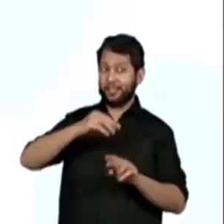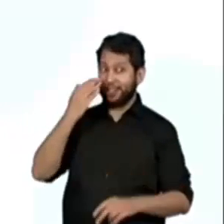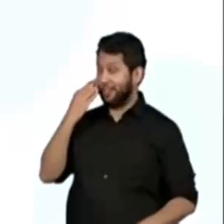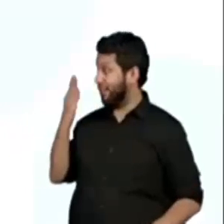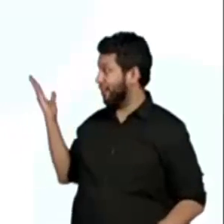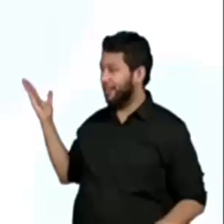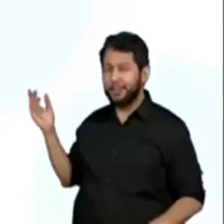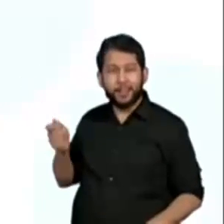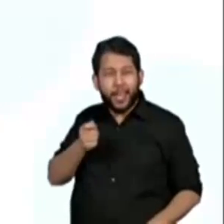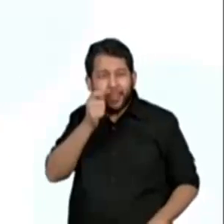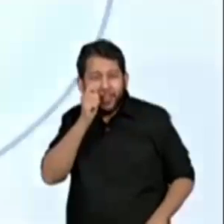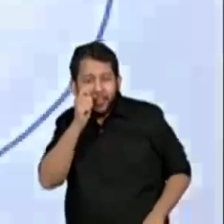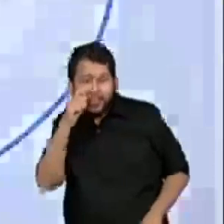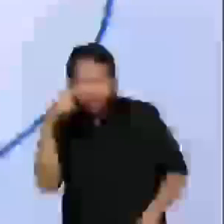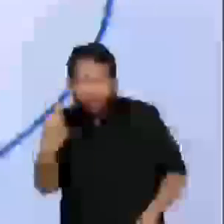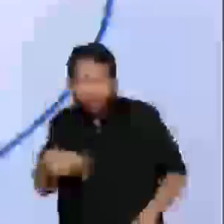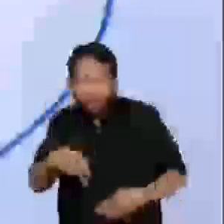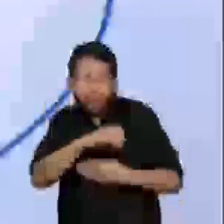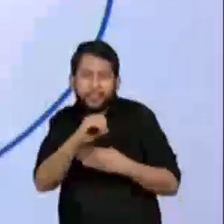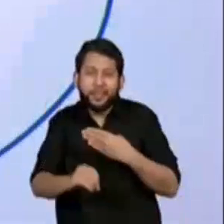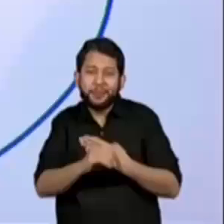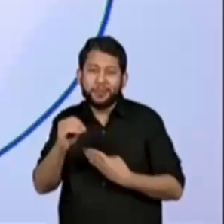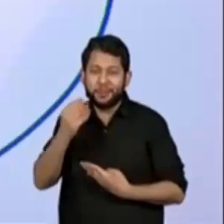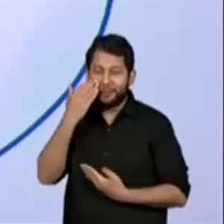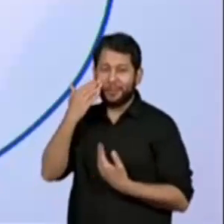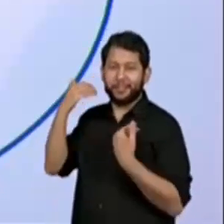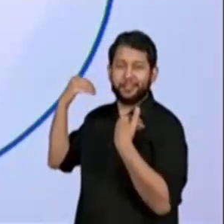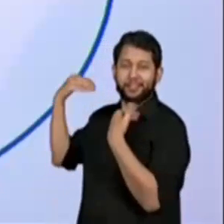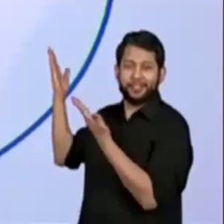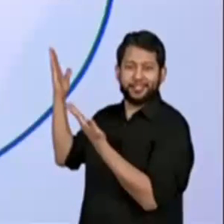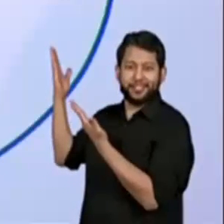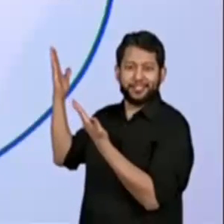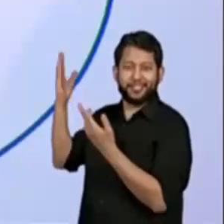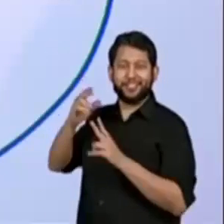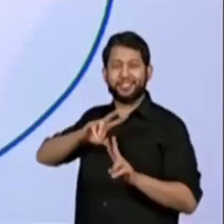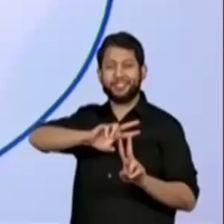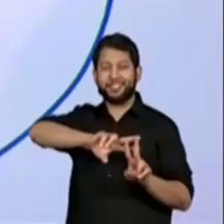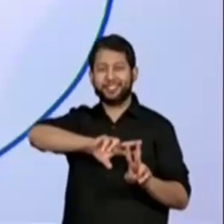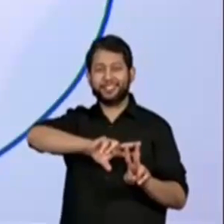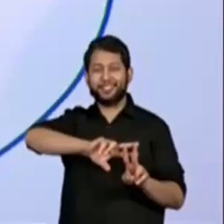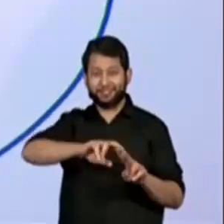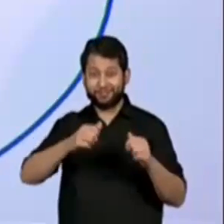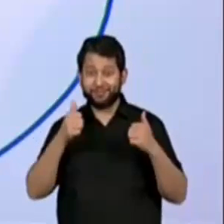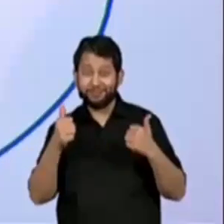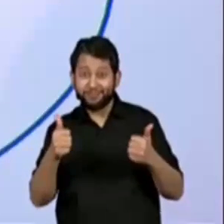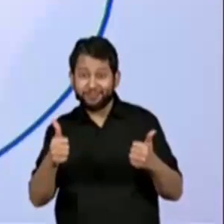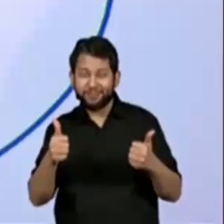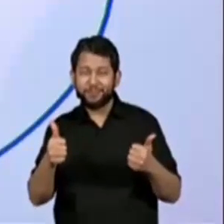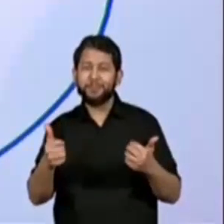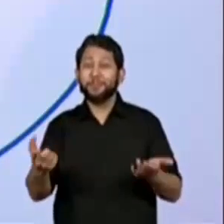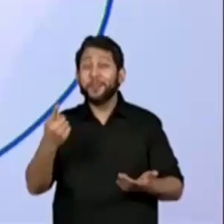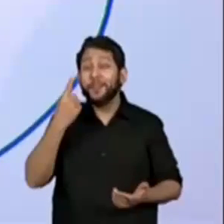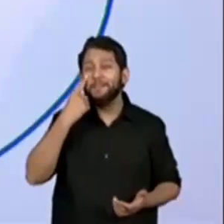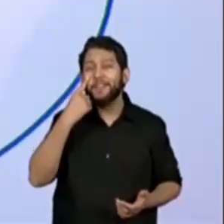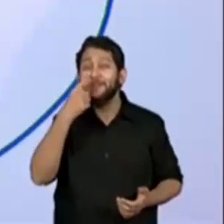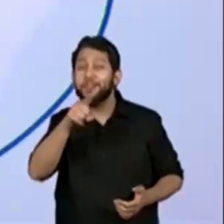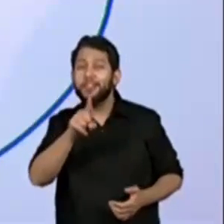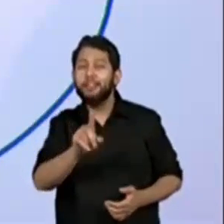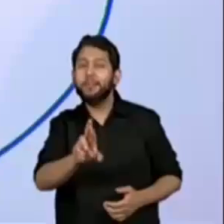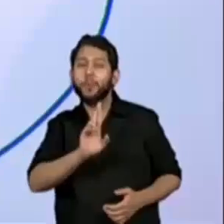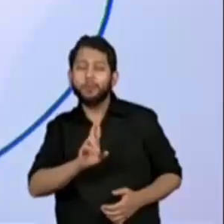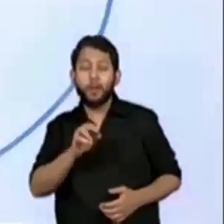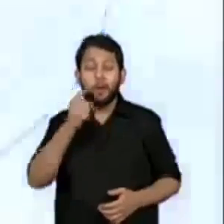hashtag Detetives do CMSP, ok? Quero ver todas as respostas